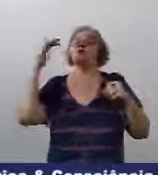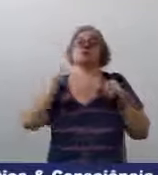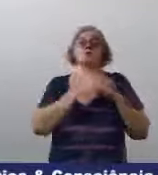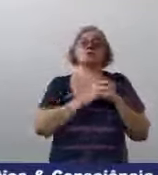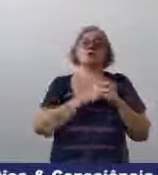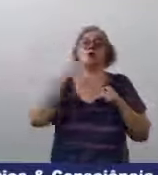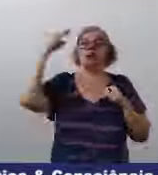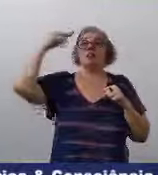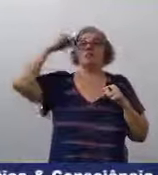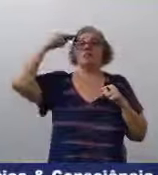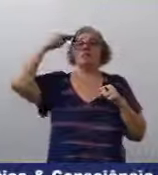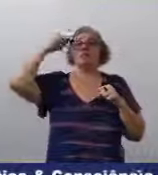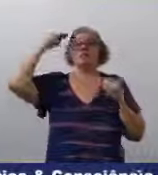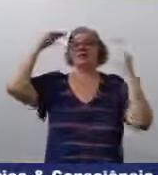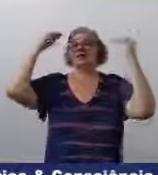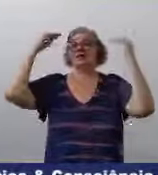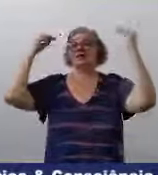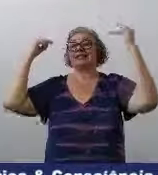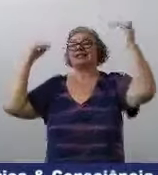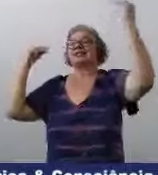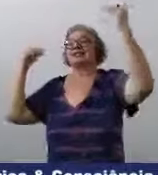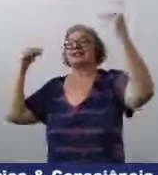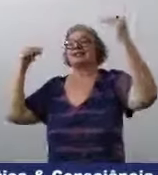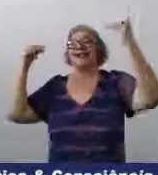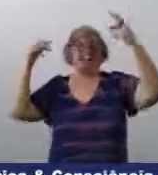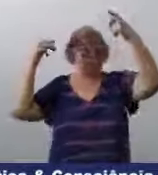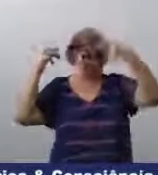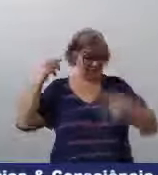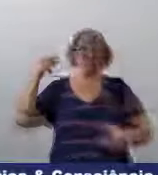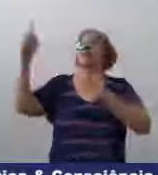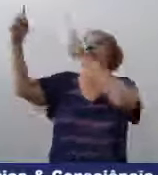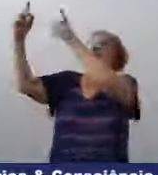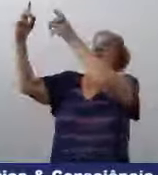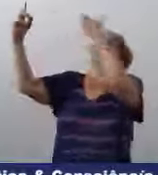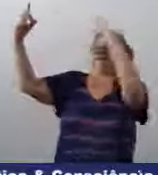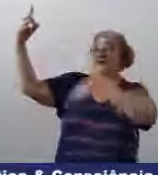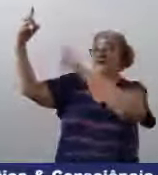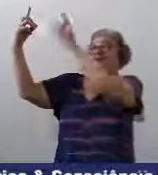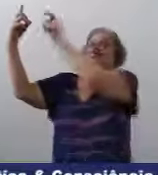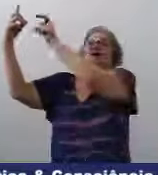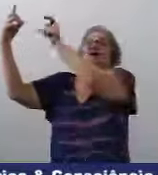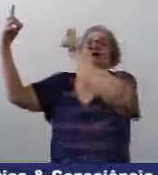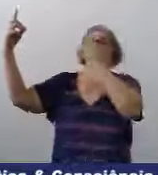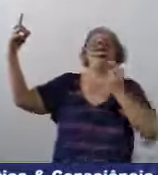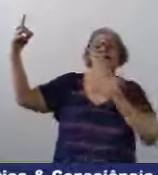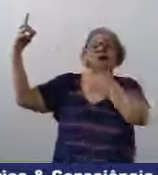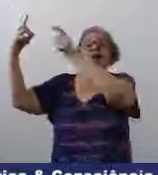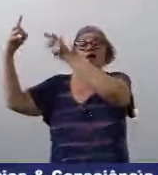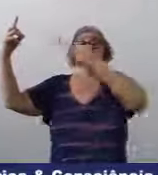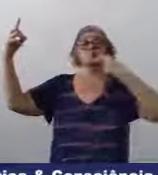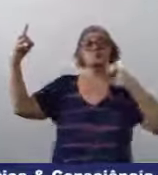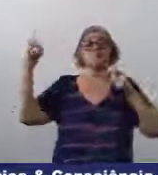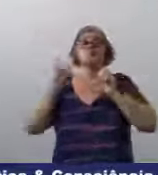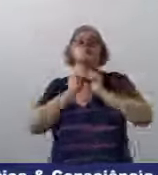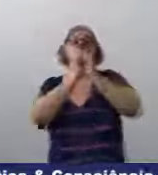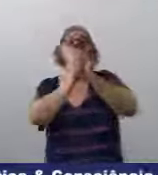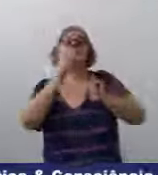espiritualmente em nossa essência, em nossa consciência. Aí é que somos a imagem e semelhança do Criador, porque